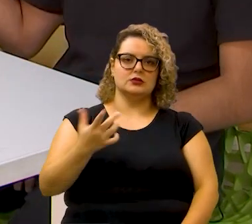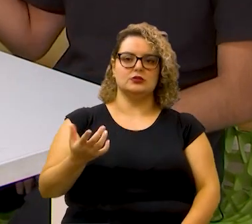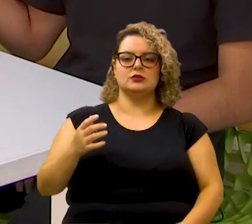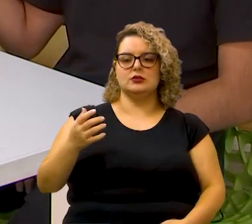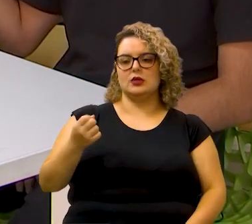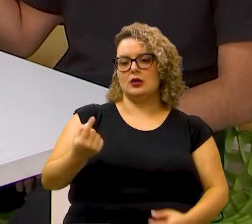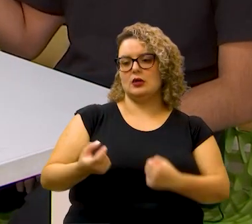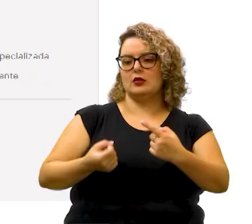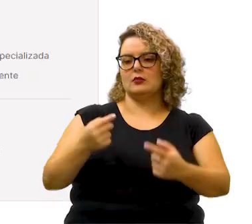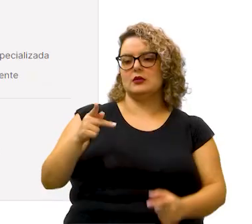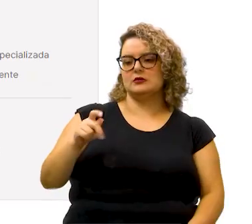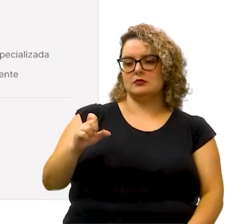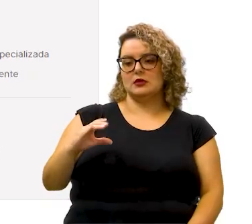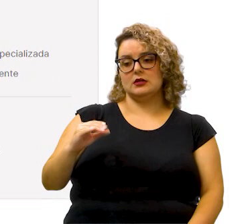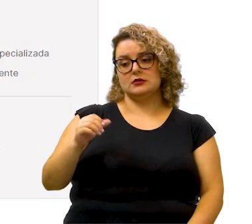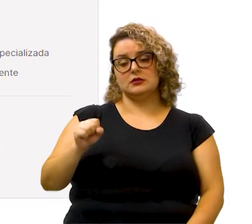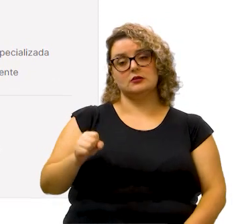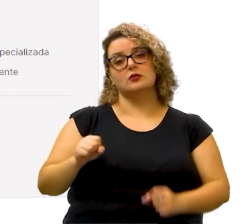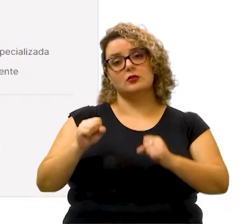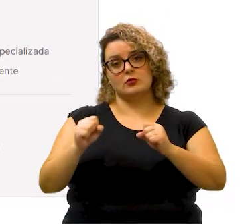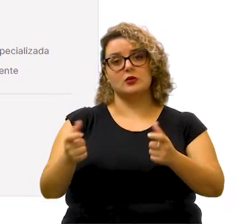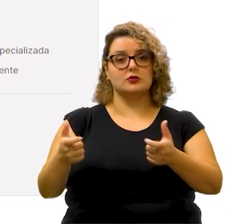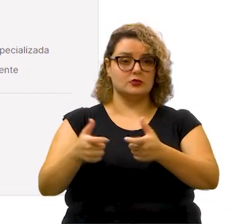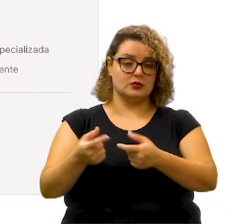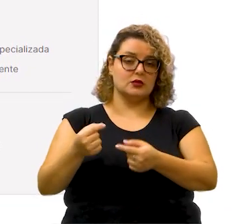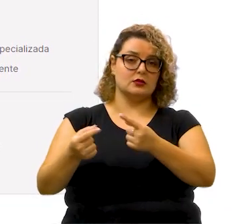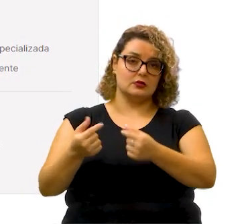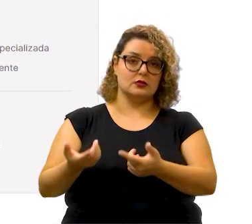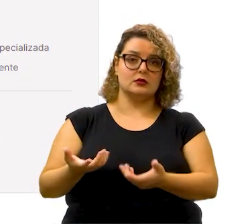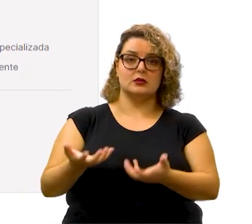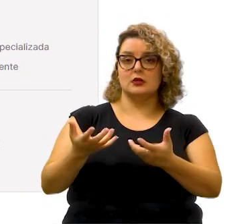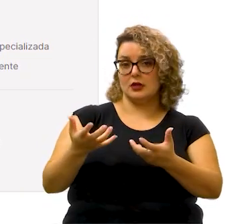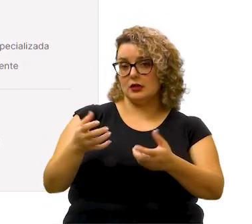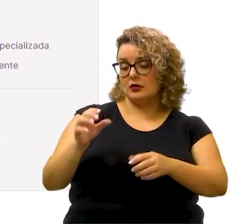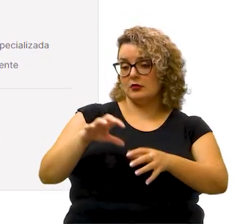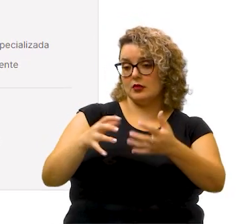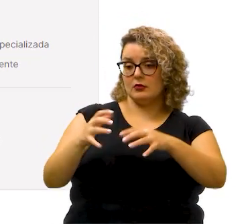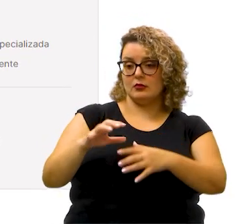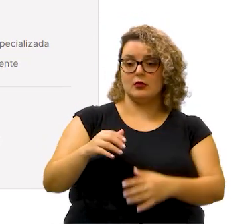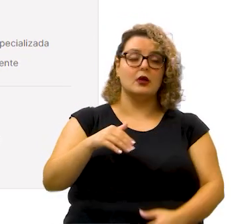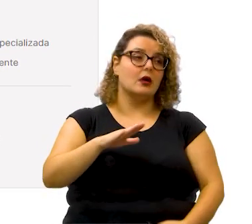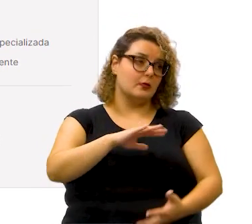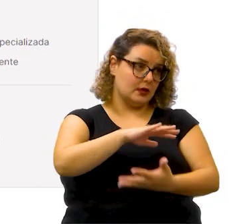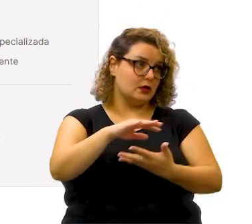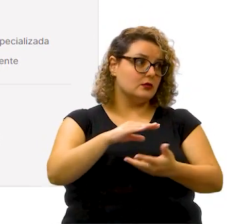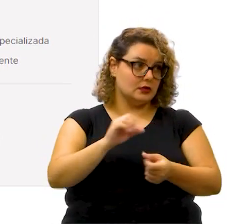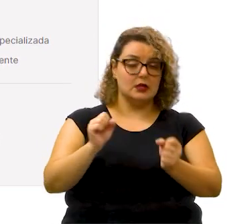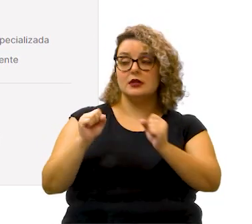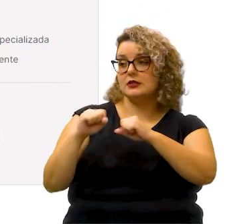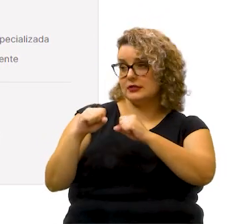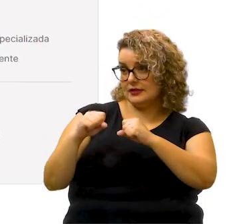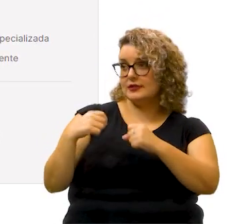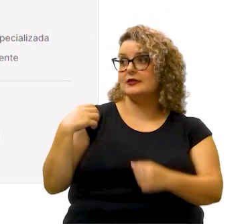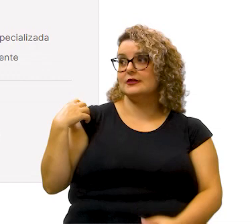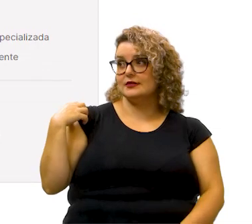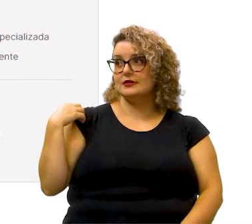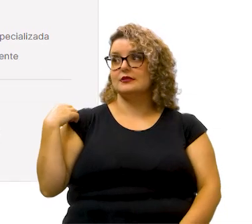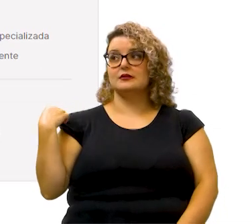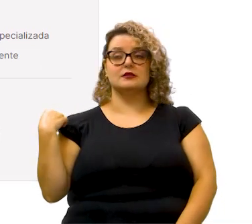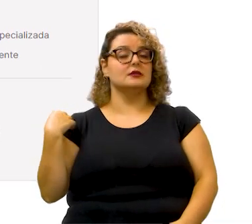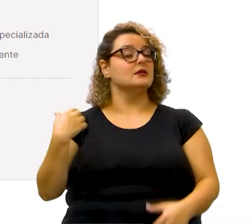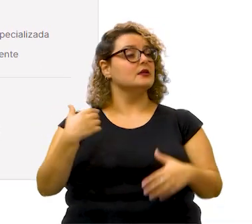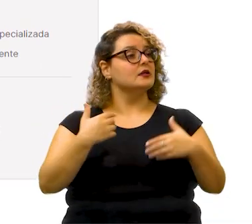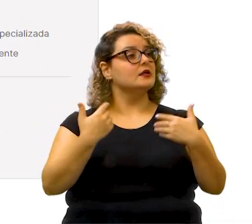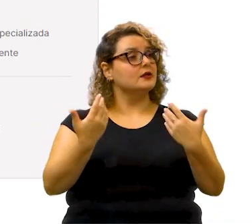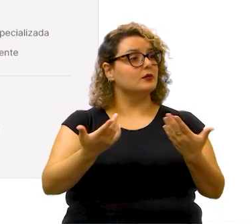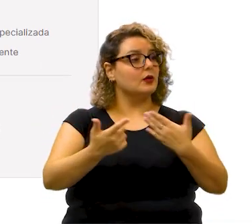tinha algumas peças, o que pode diminuir ainda mais o preço caso alguém queira montar. Ela é sustentável também. Sim.